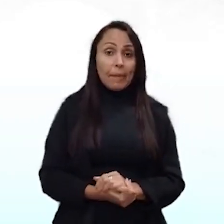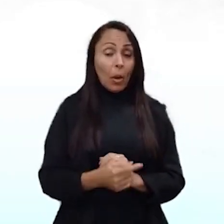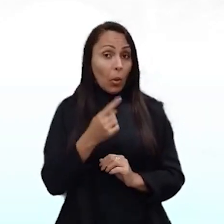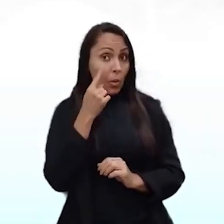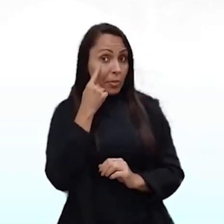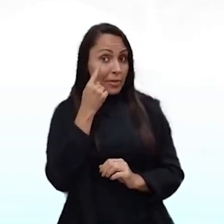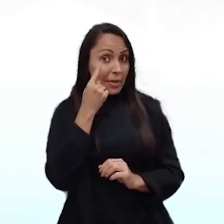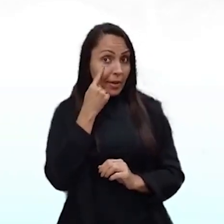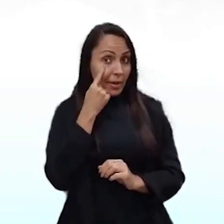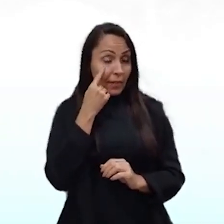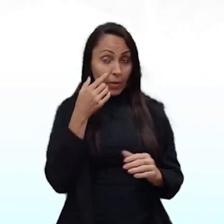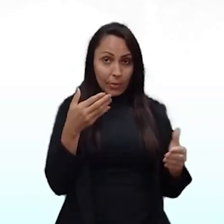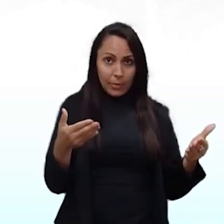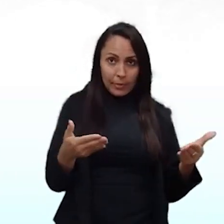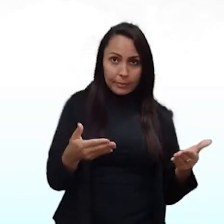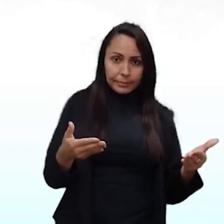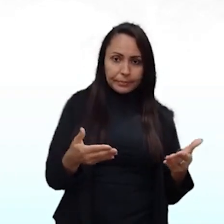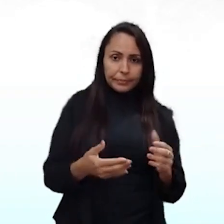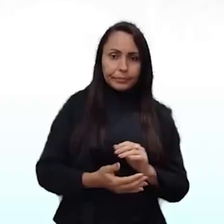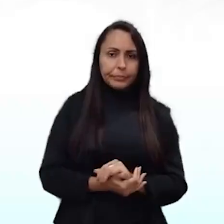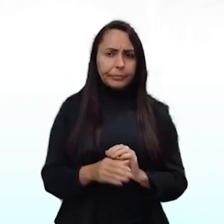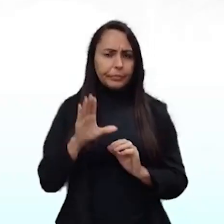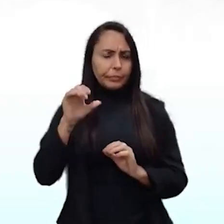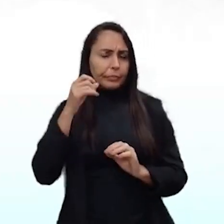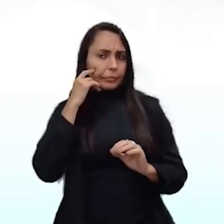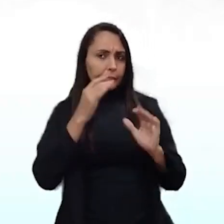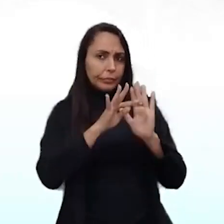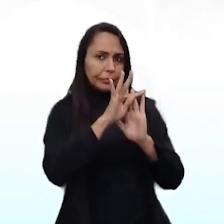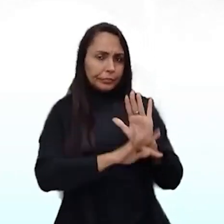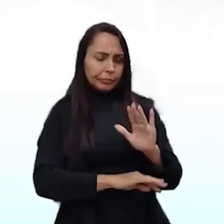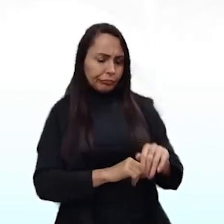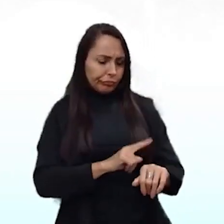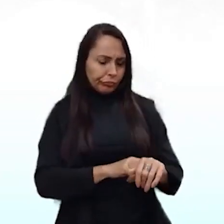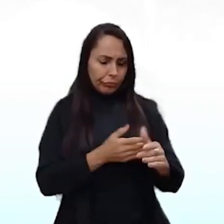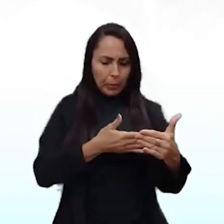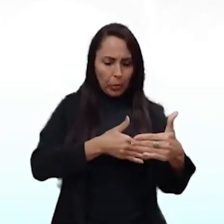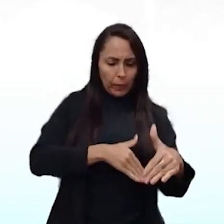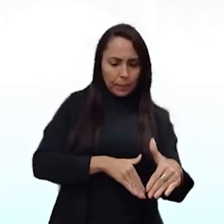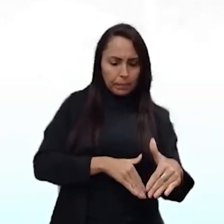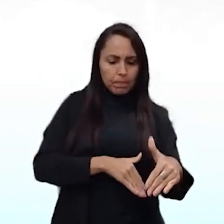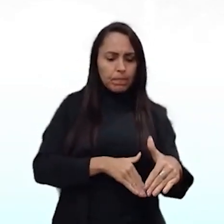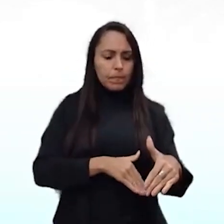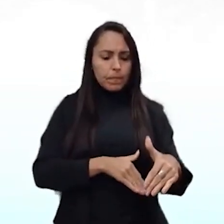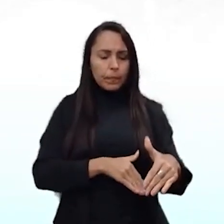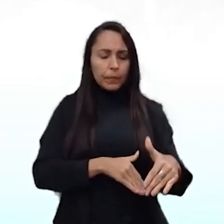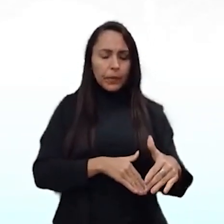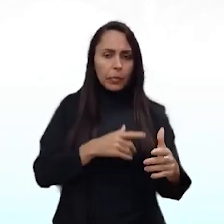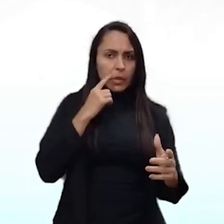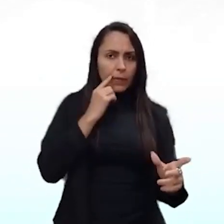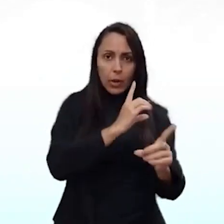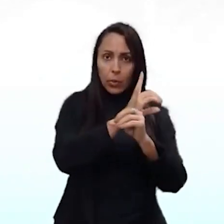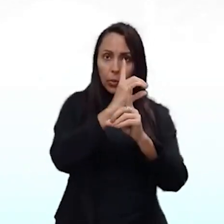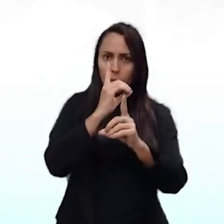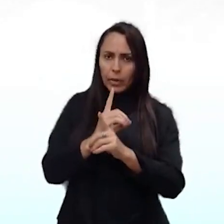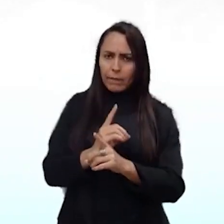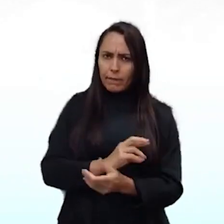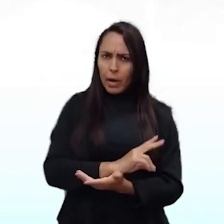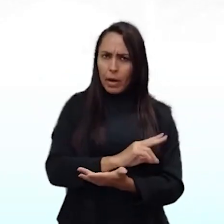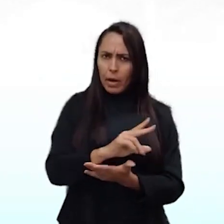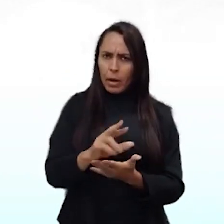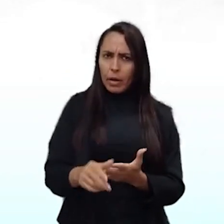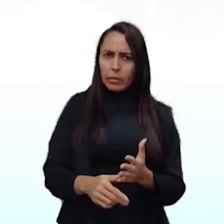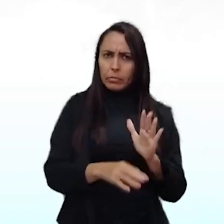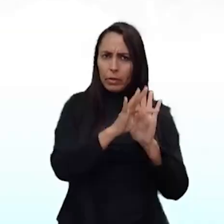Observa, fera. Pegou o texto na hora da prova, tá? Você vai encontrar muitos textos, são